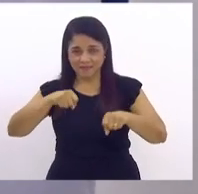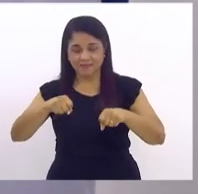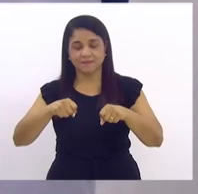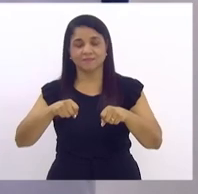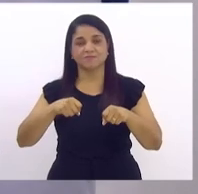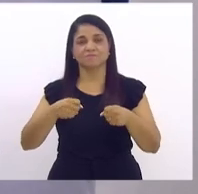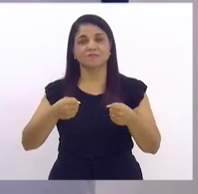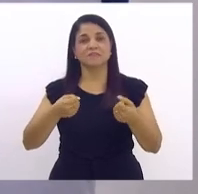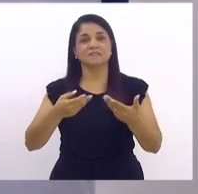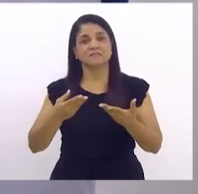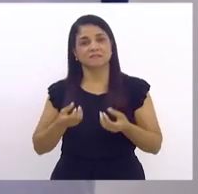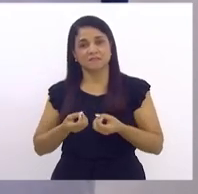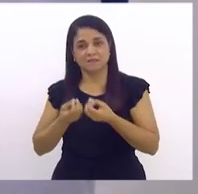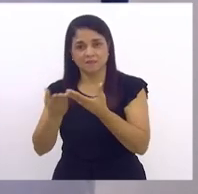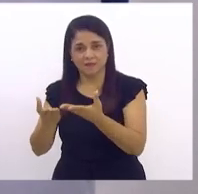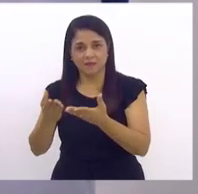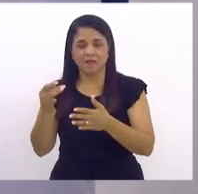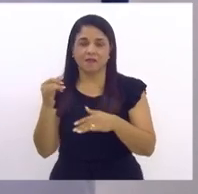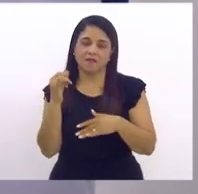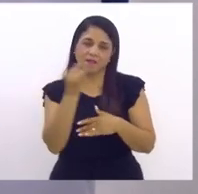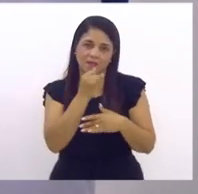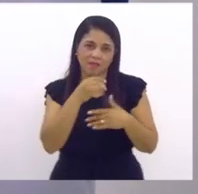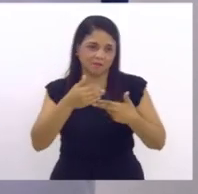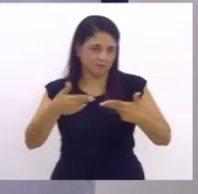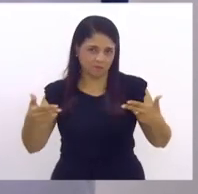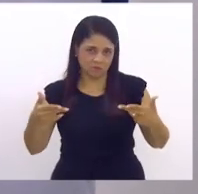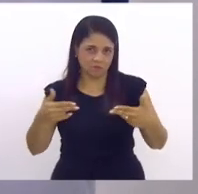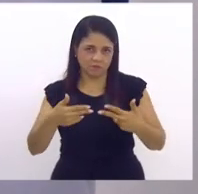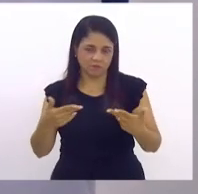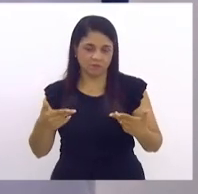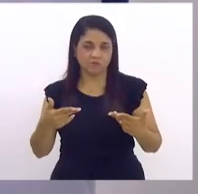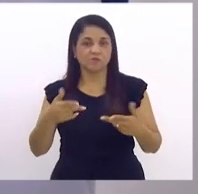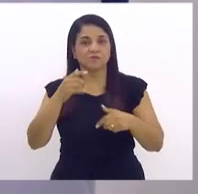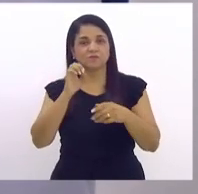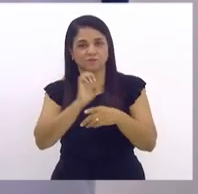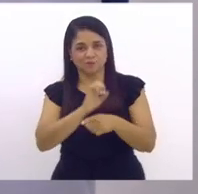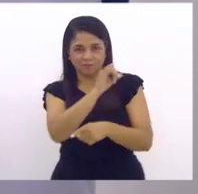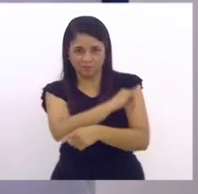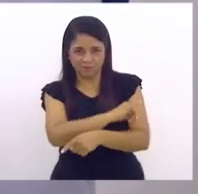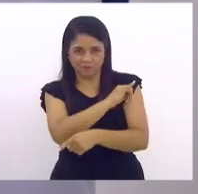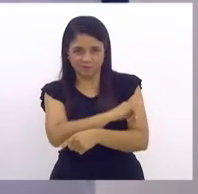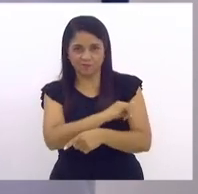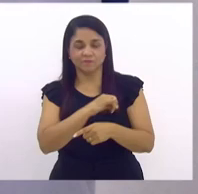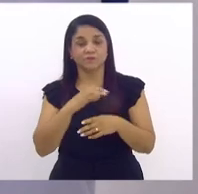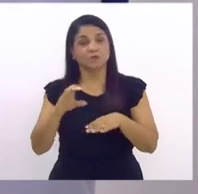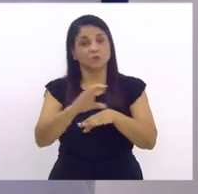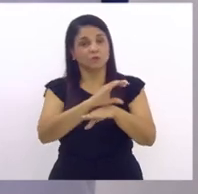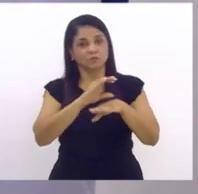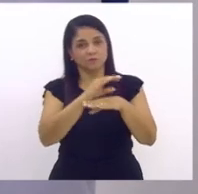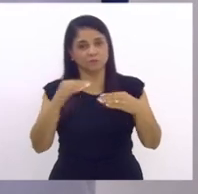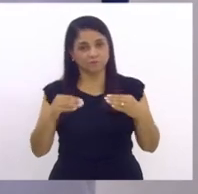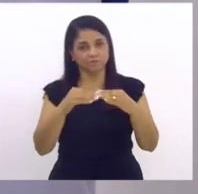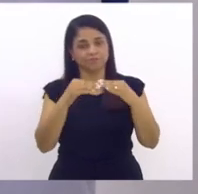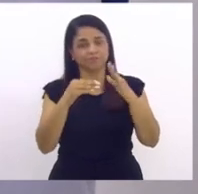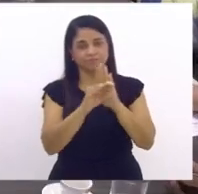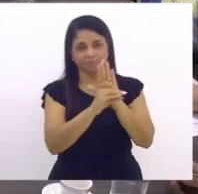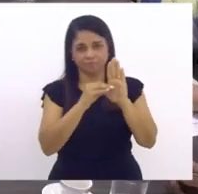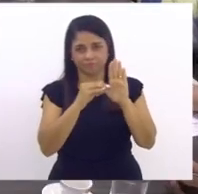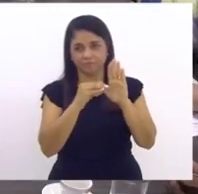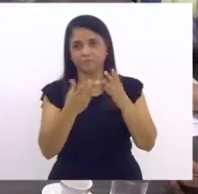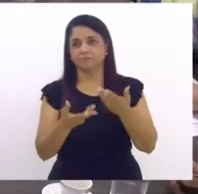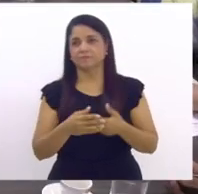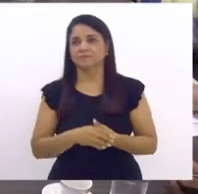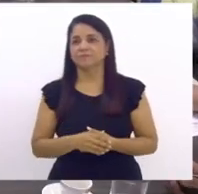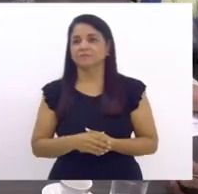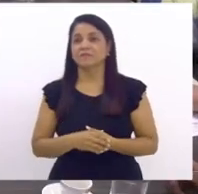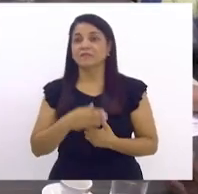entregas, incluindo as elétricas, suas peças, partes e acessórios no âmbito do Estado do Rio de Janeiro. Parecer pela constitucionalidade. Senhor presidente,